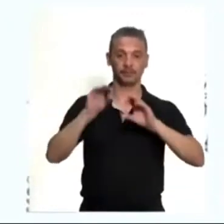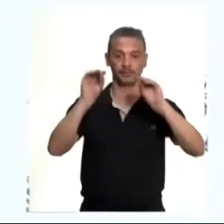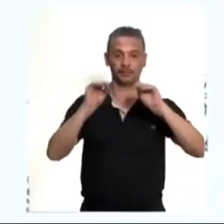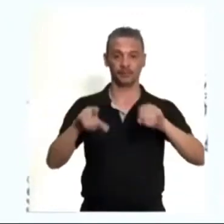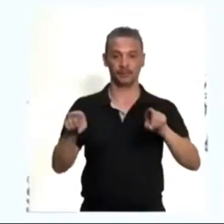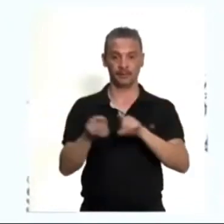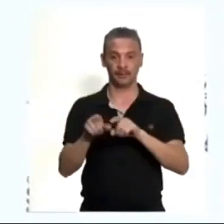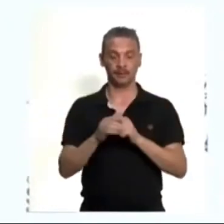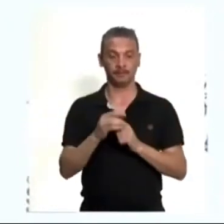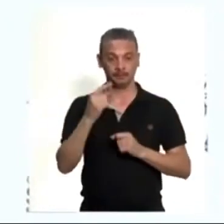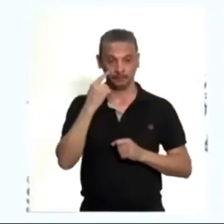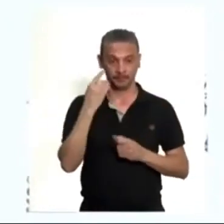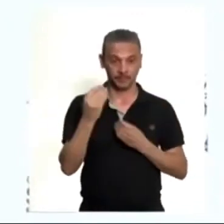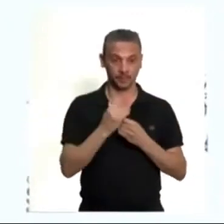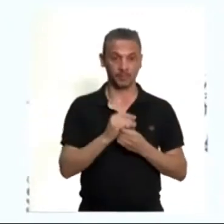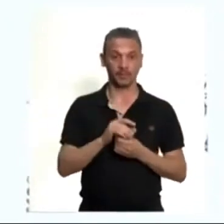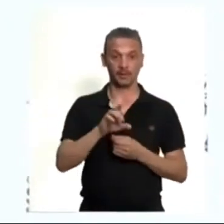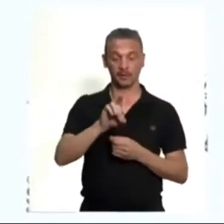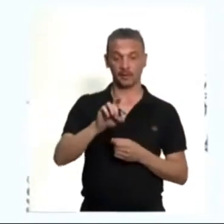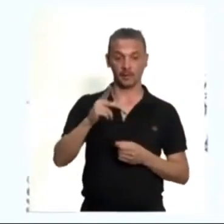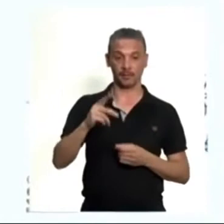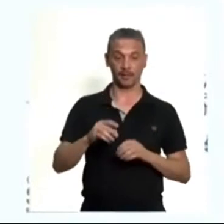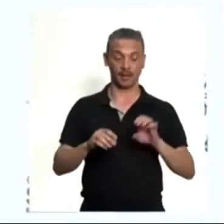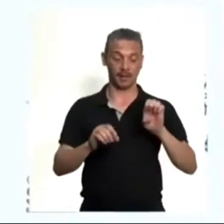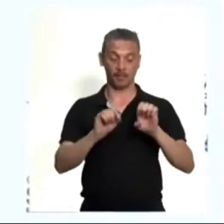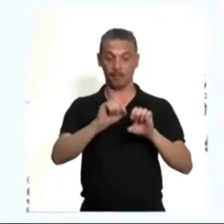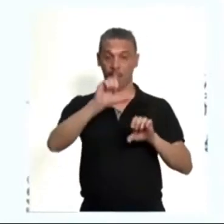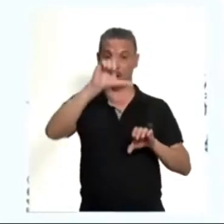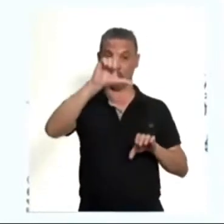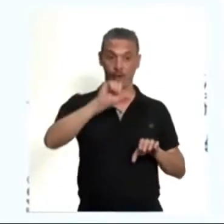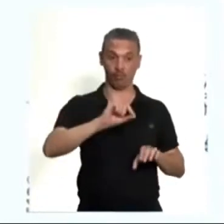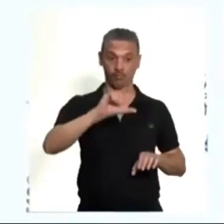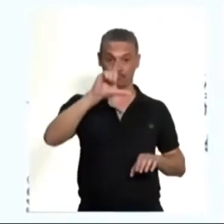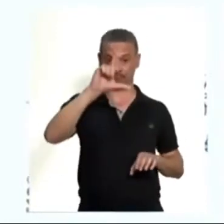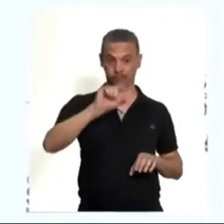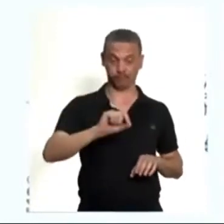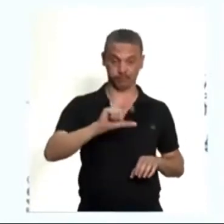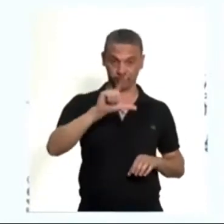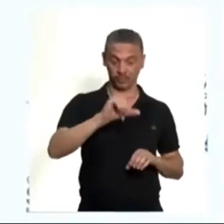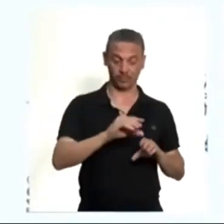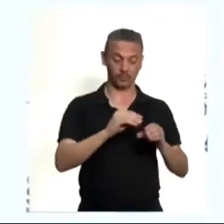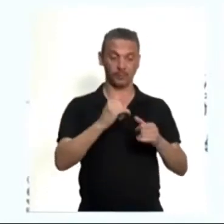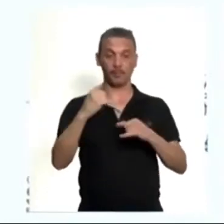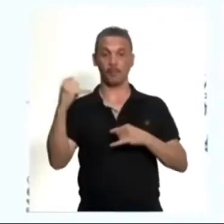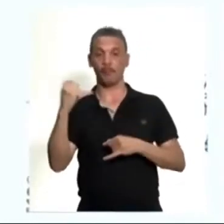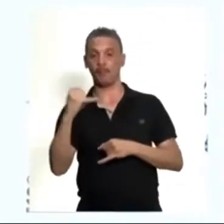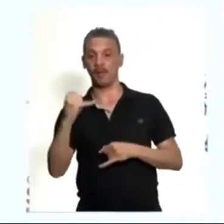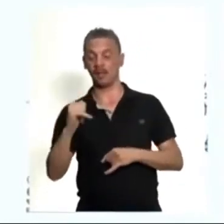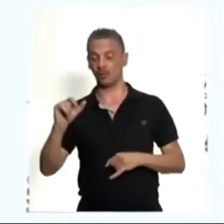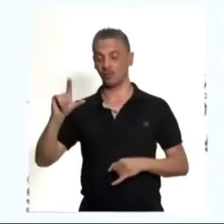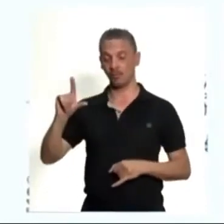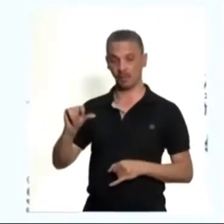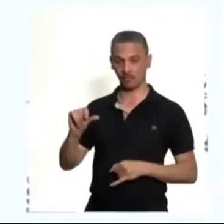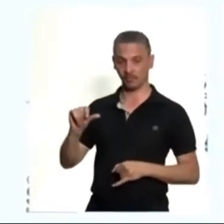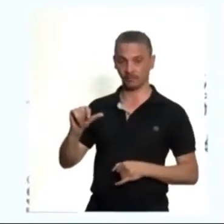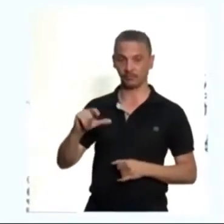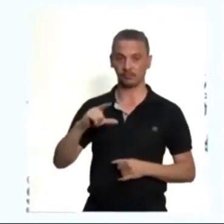você. Você vai pegar o potencial de redução maior e vai subtrair do potencial de redução